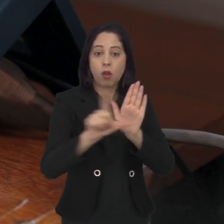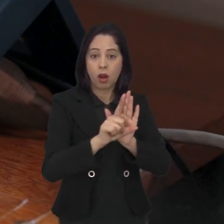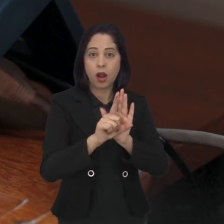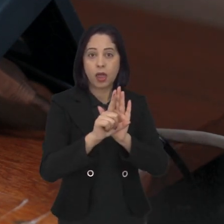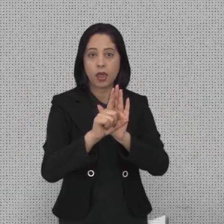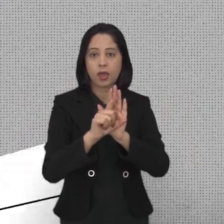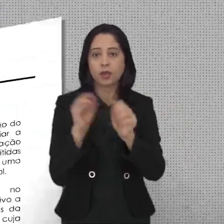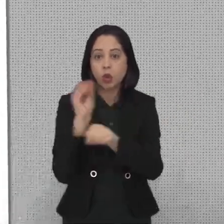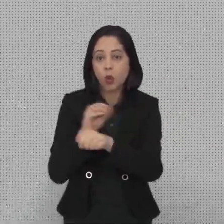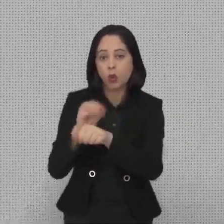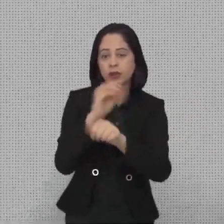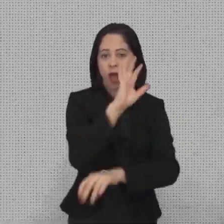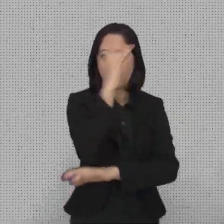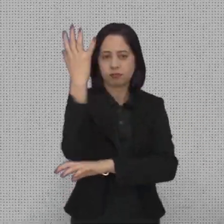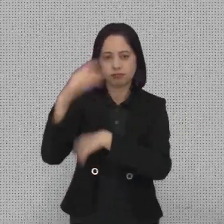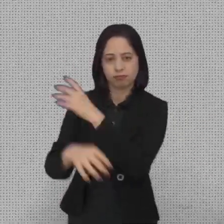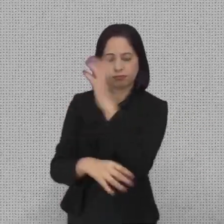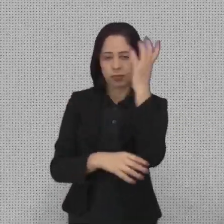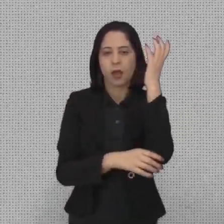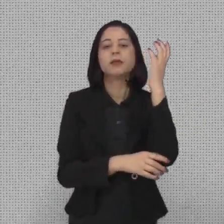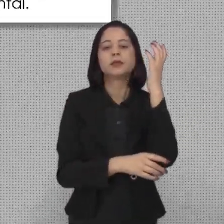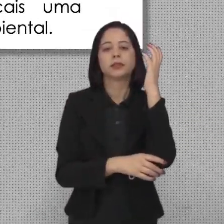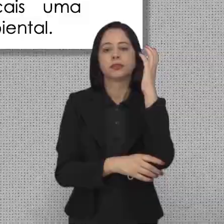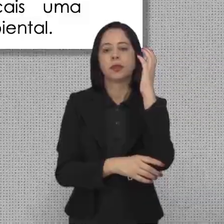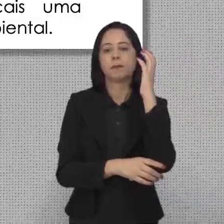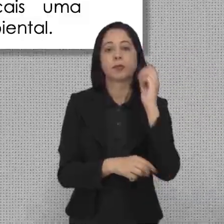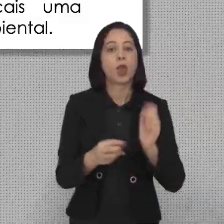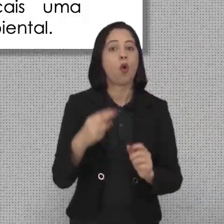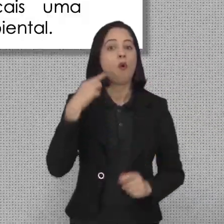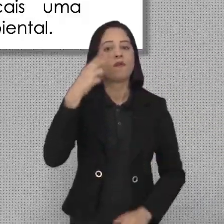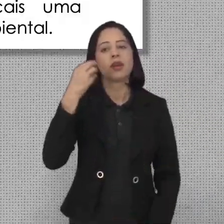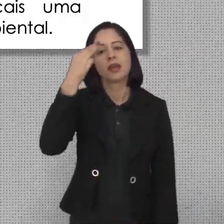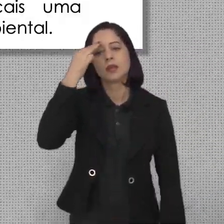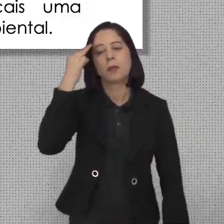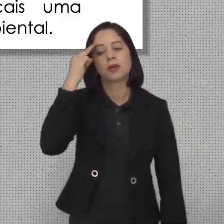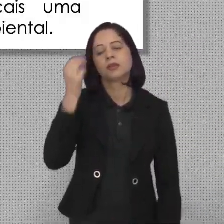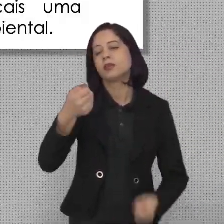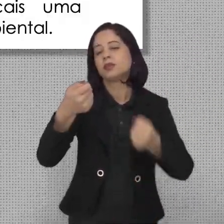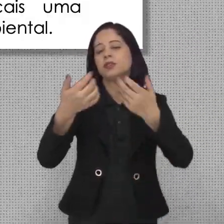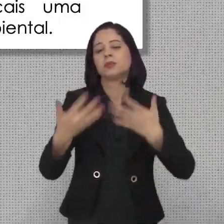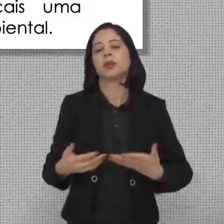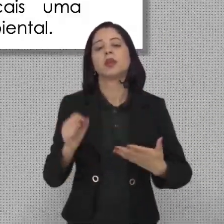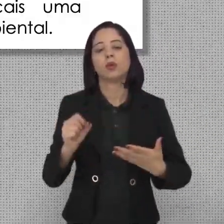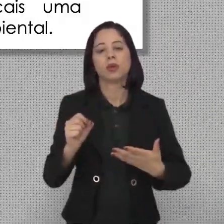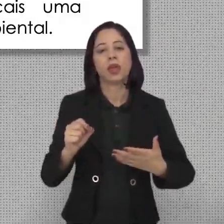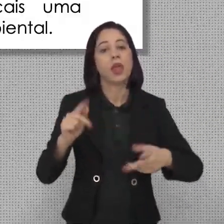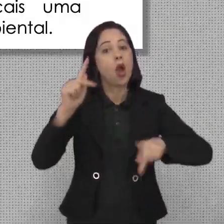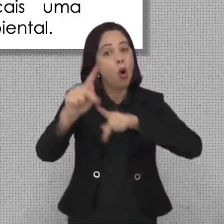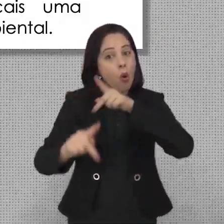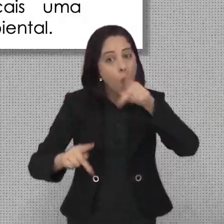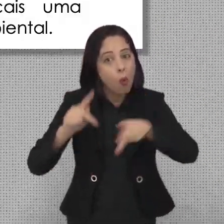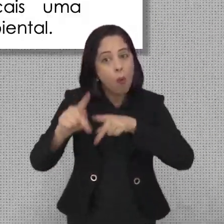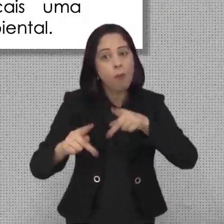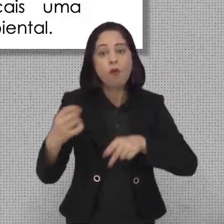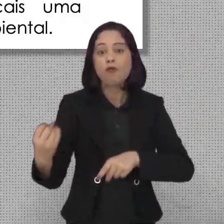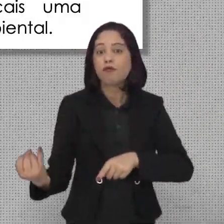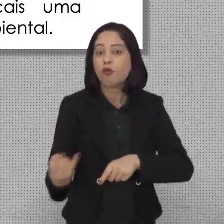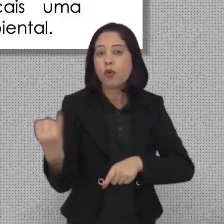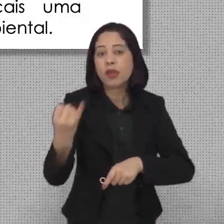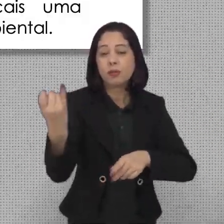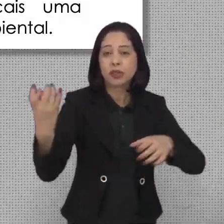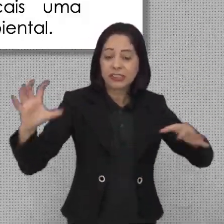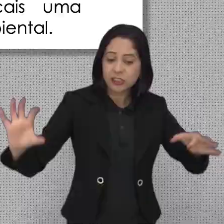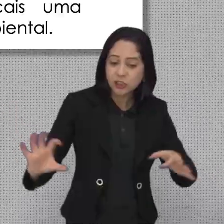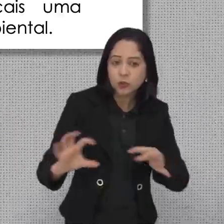de proteção. Na justificativa da proposta, o vereador Marcelo Garcia reforça a participação popular como uma ferramenta